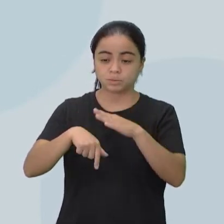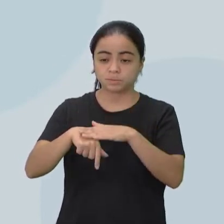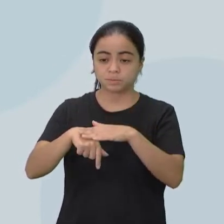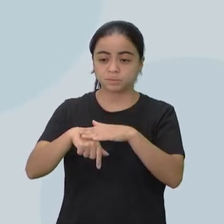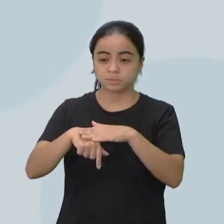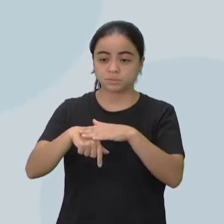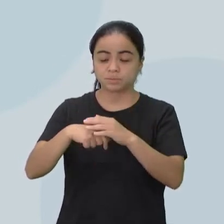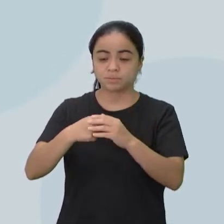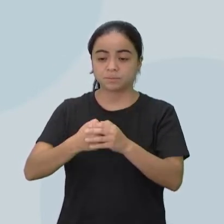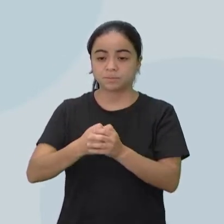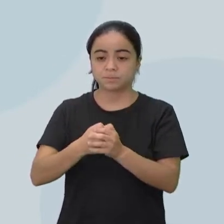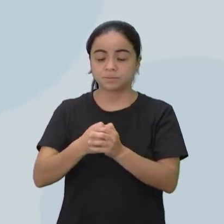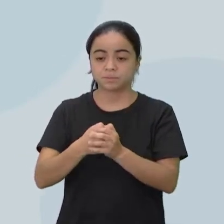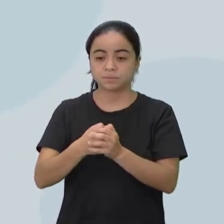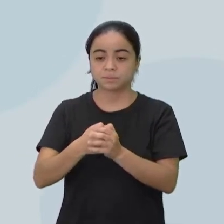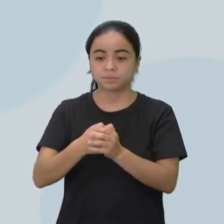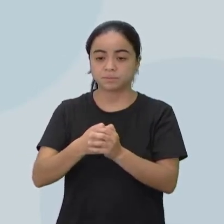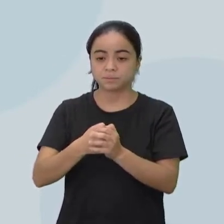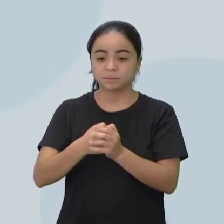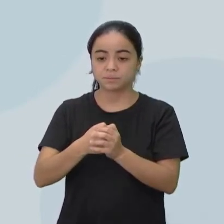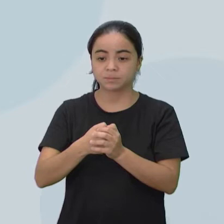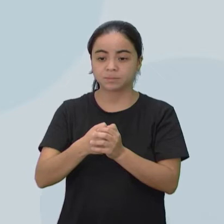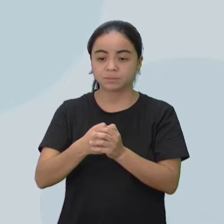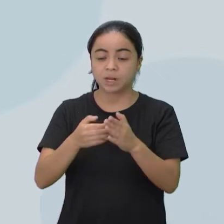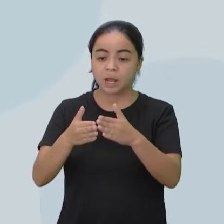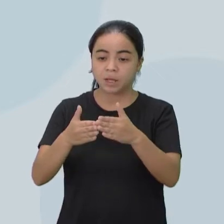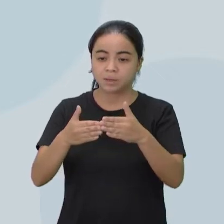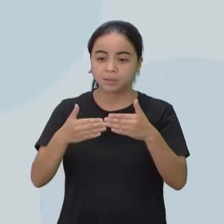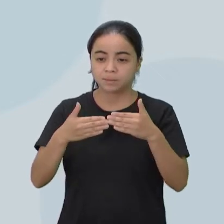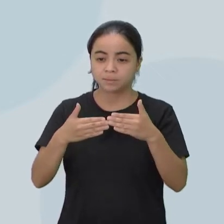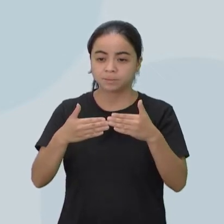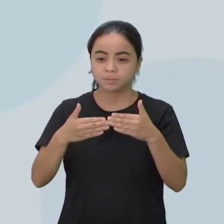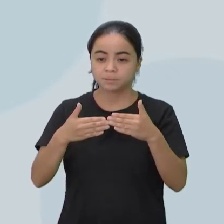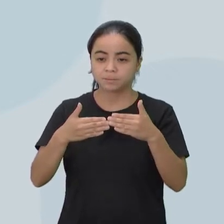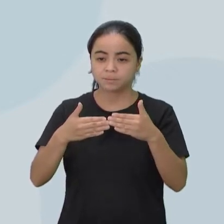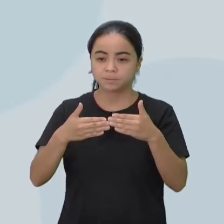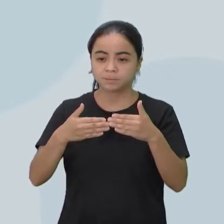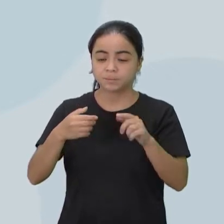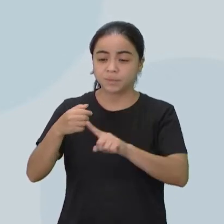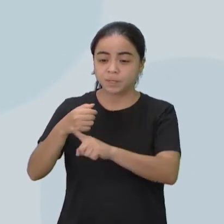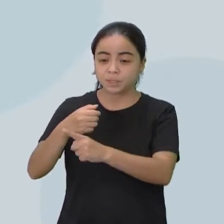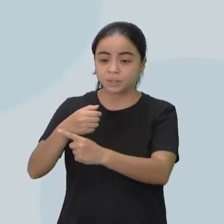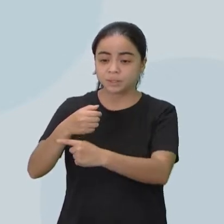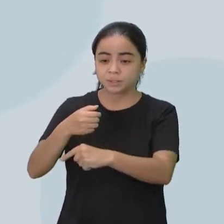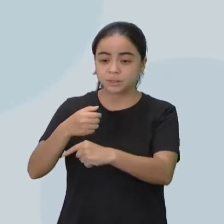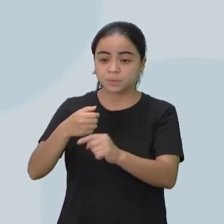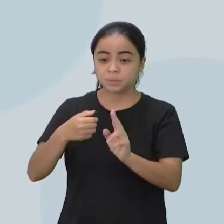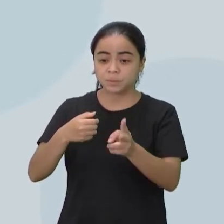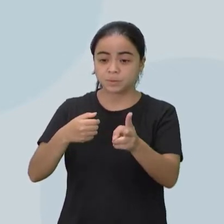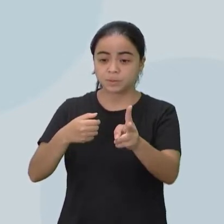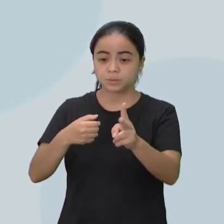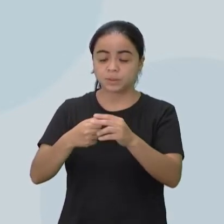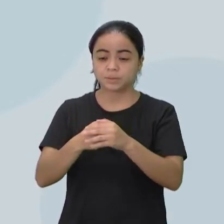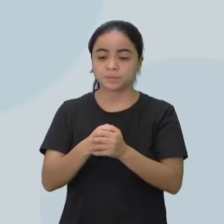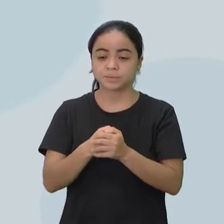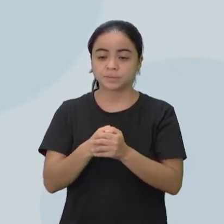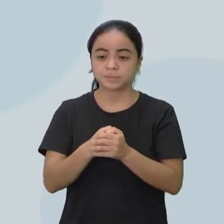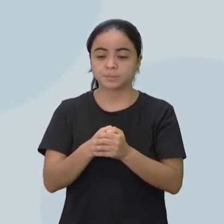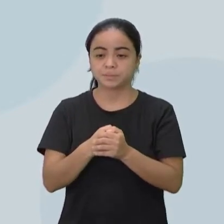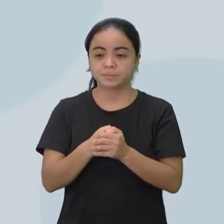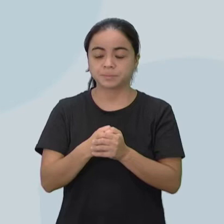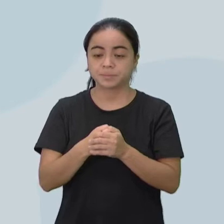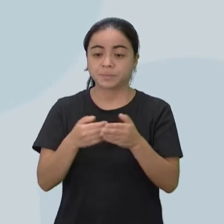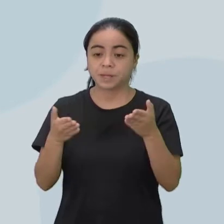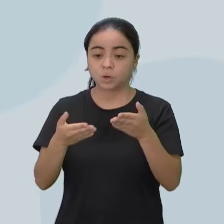Ó, eu vou pedir uma licença, né? Eu costumo dizer isso, colocando uma vírgula para continuar. Significa que